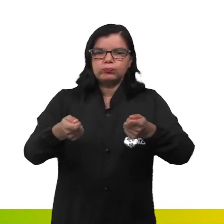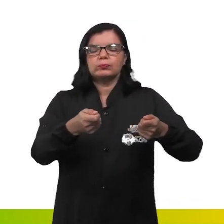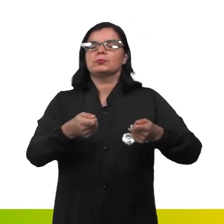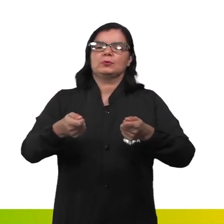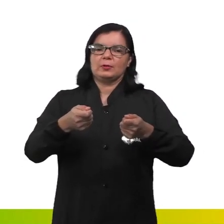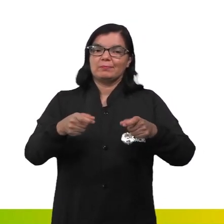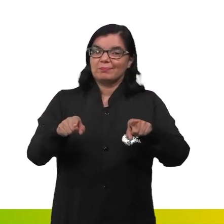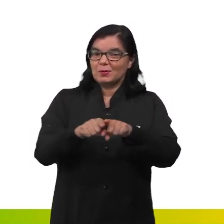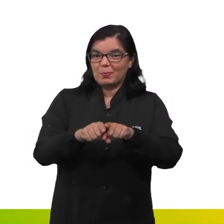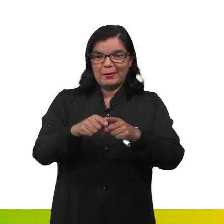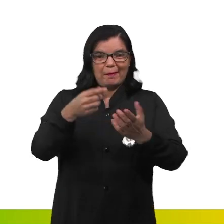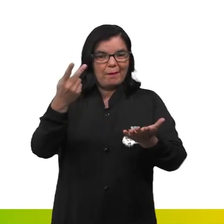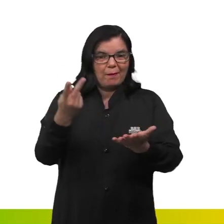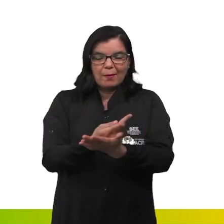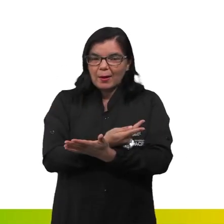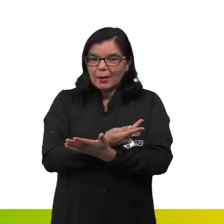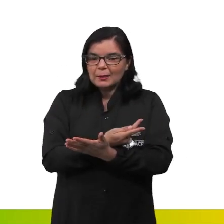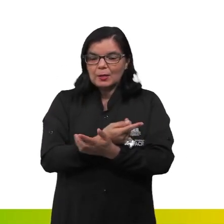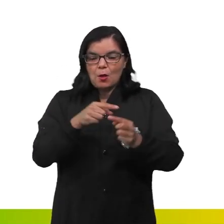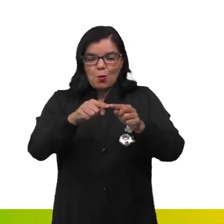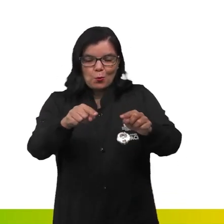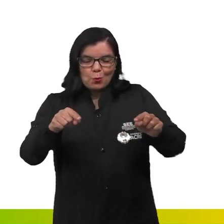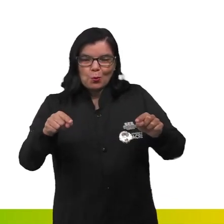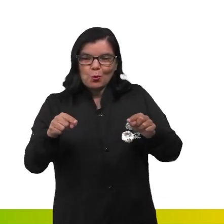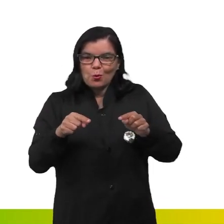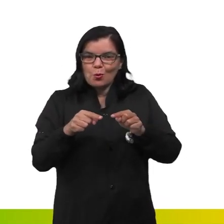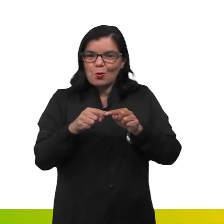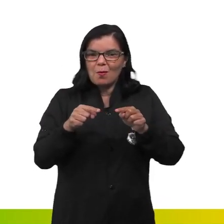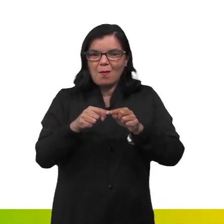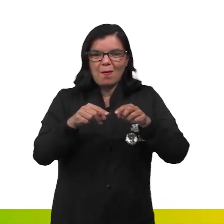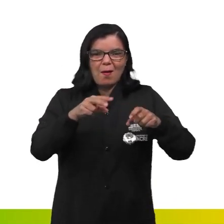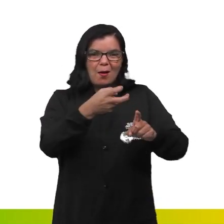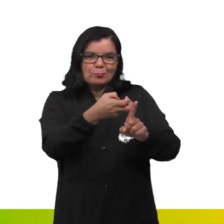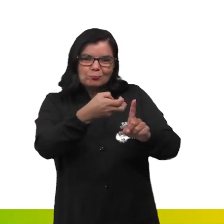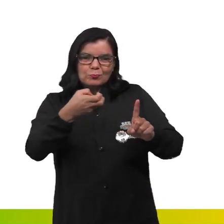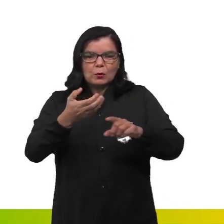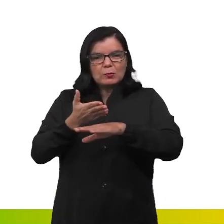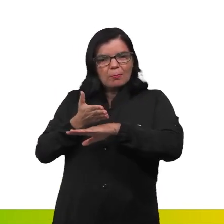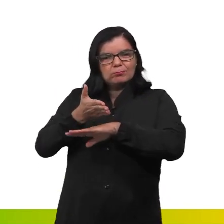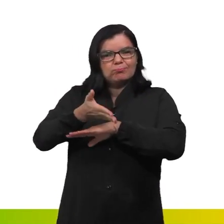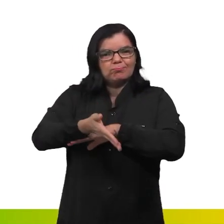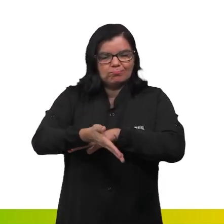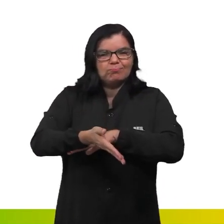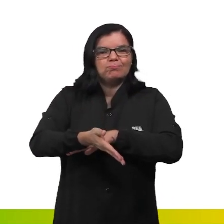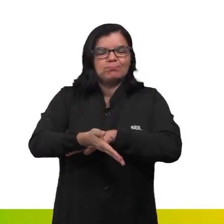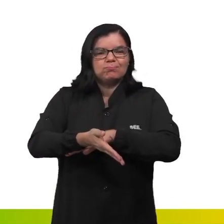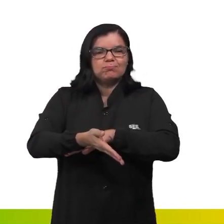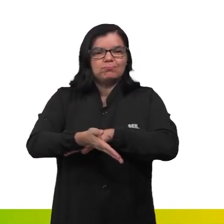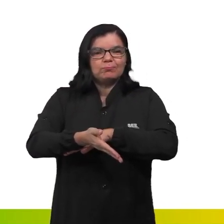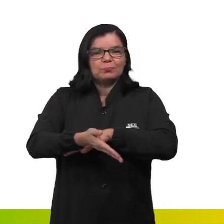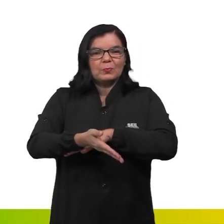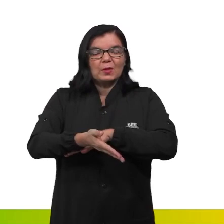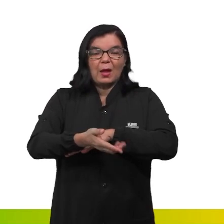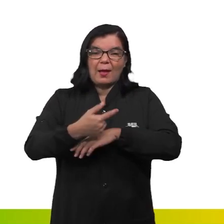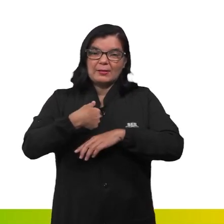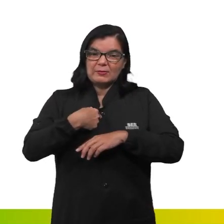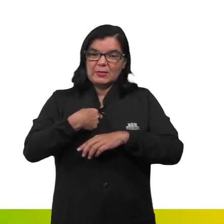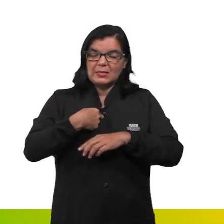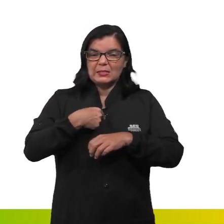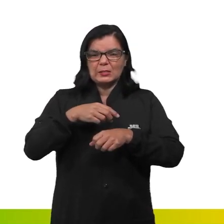terras indígenas, tá? Os garimpeiros avançam sobre as terras indígenas, corrompem esses